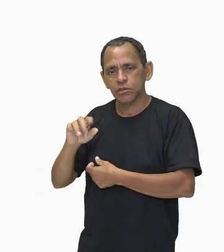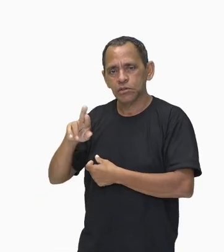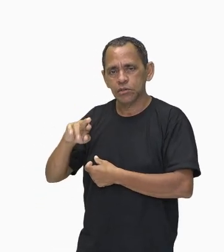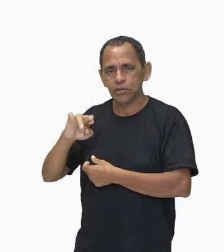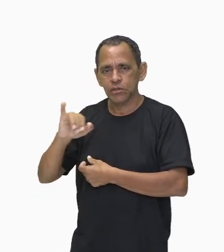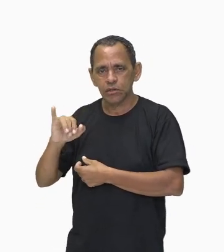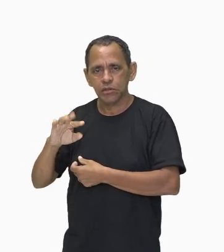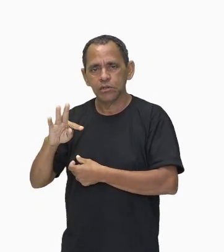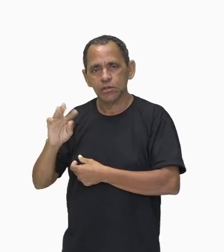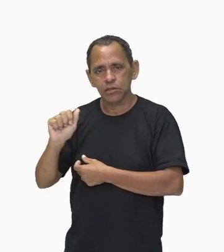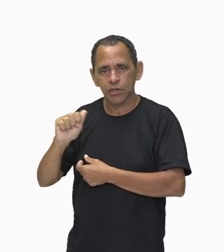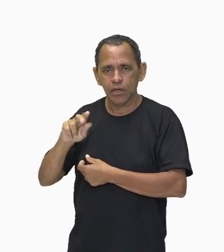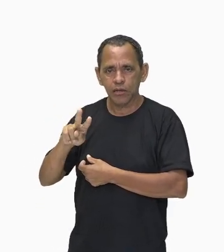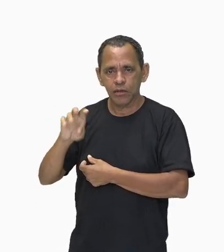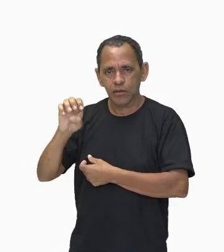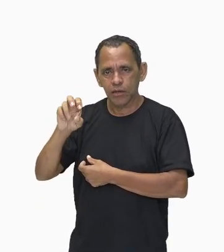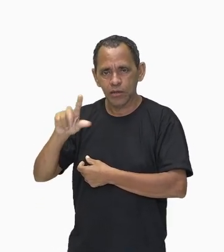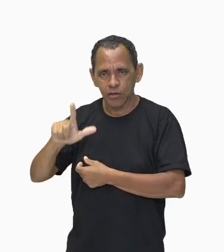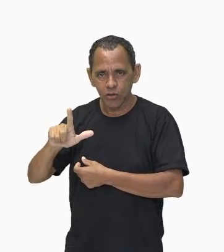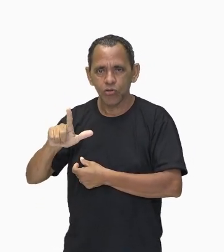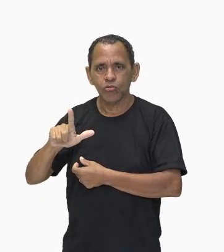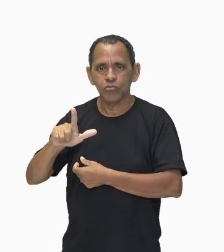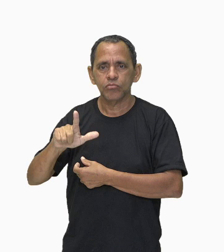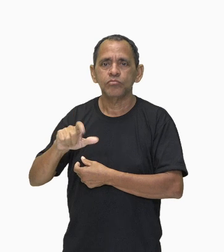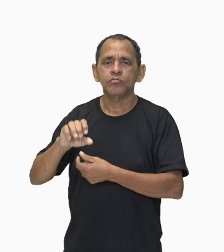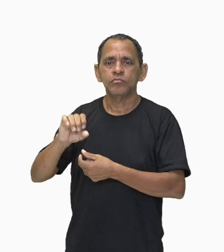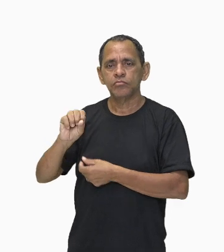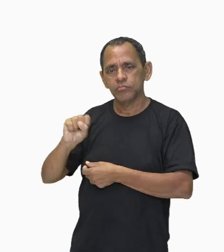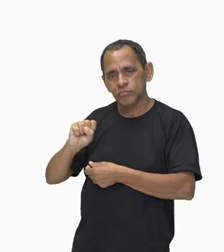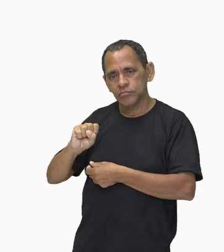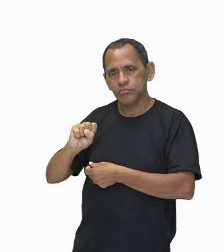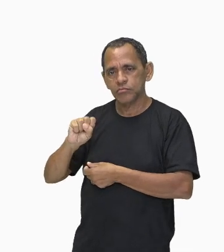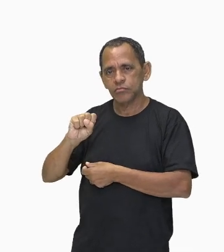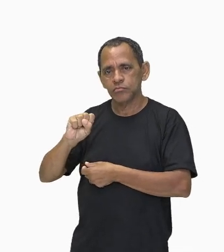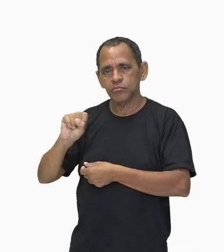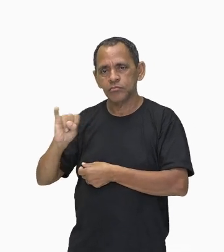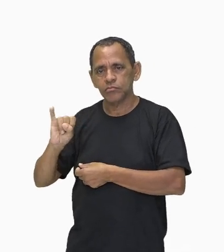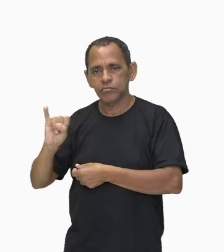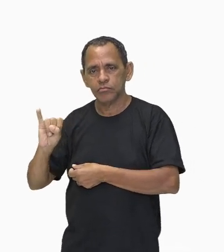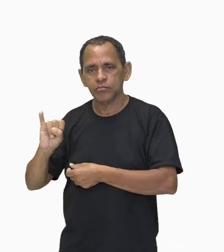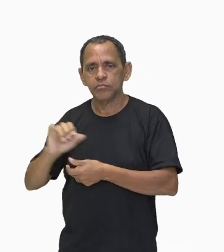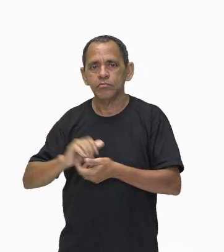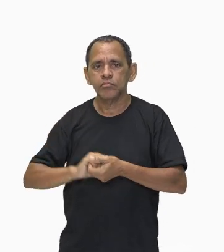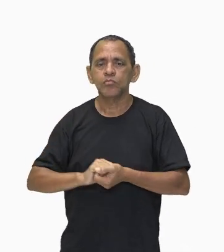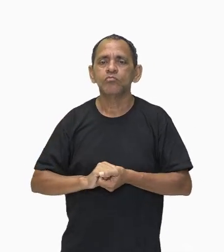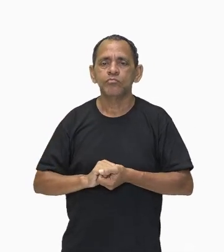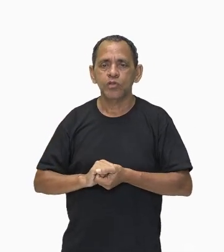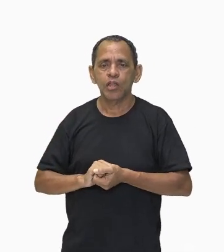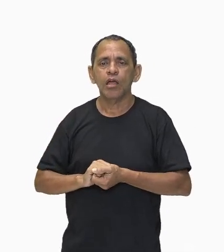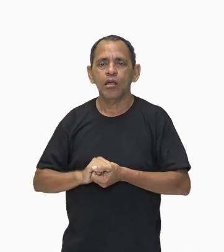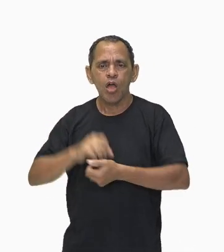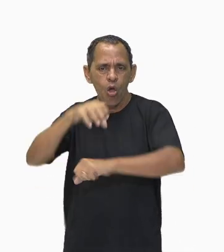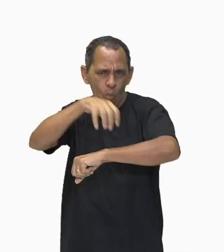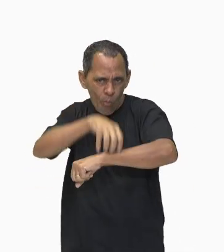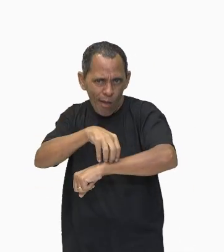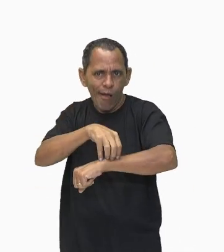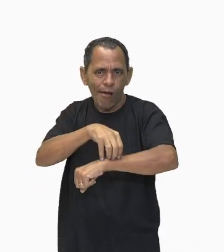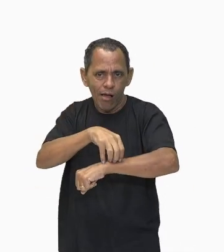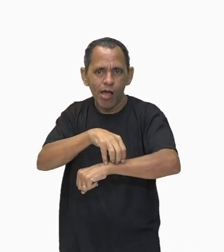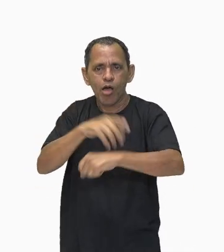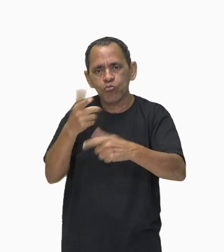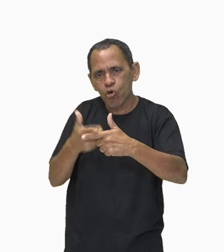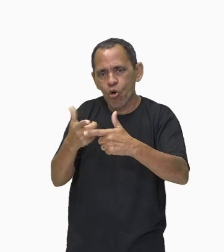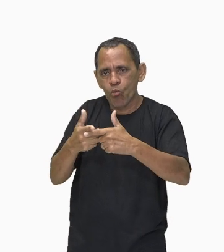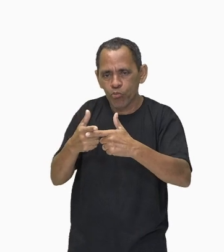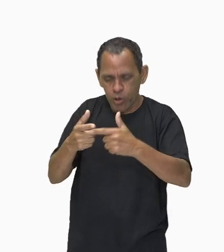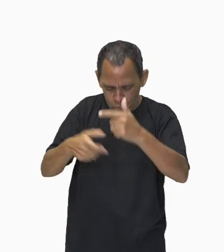Essa doença é uma doença funcional que afeta o intestino grosso, aquele intestino